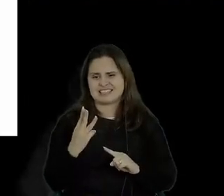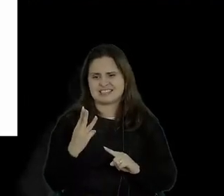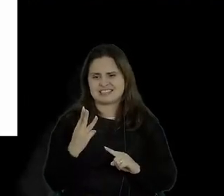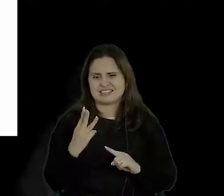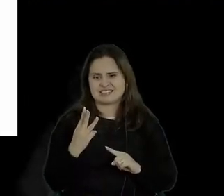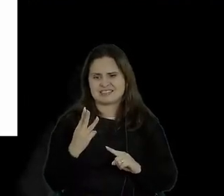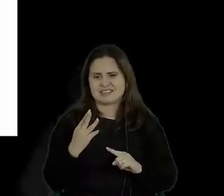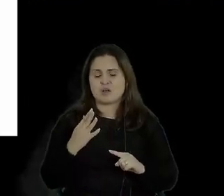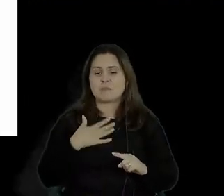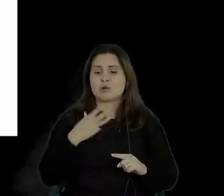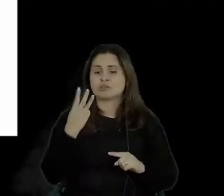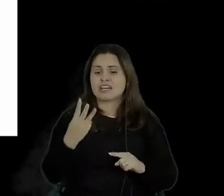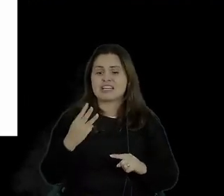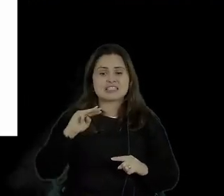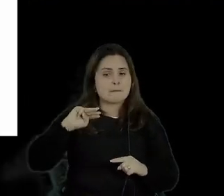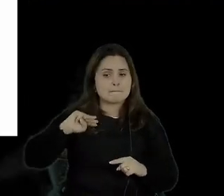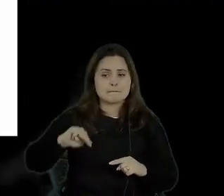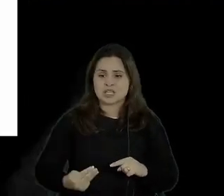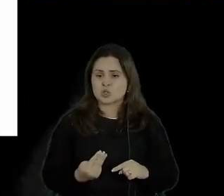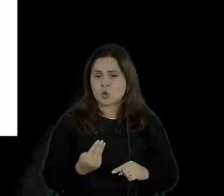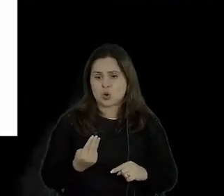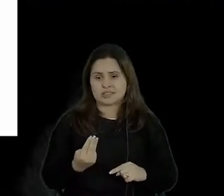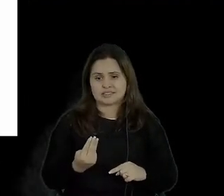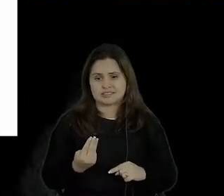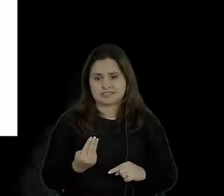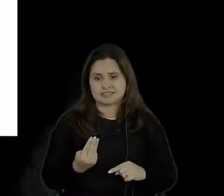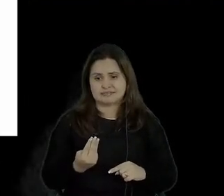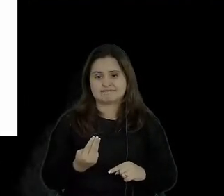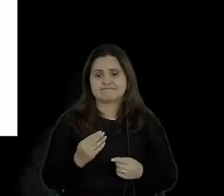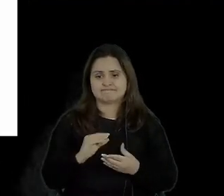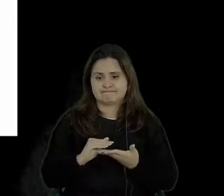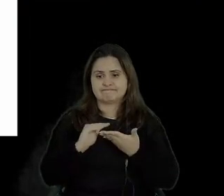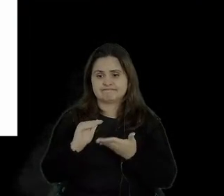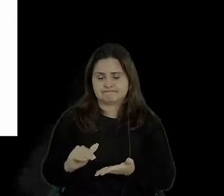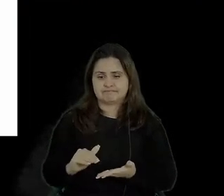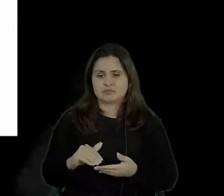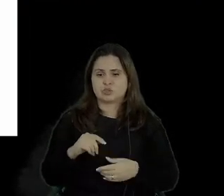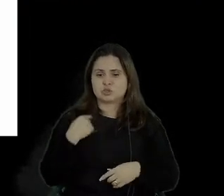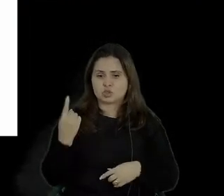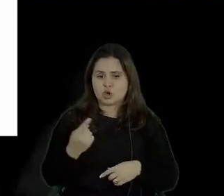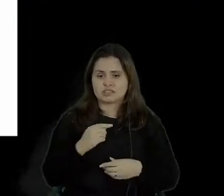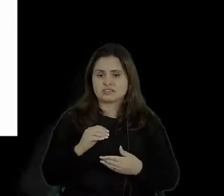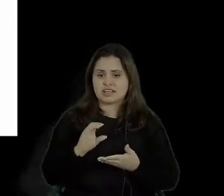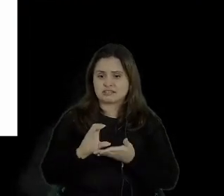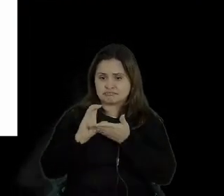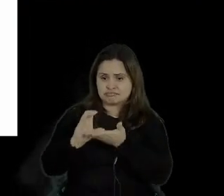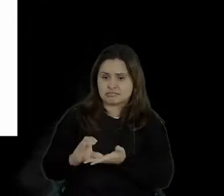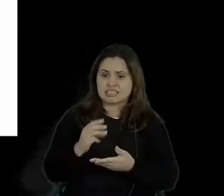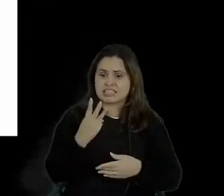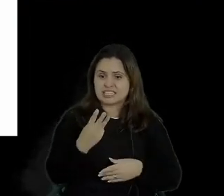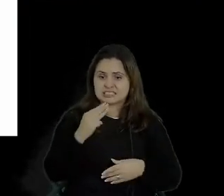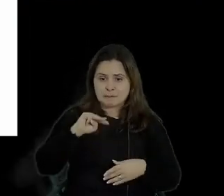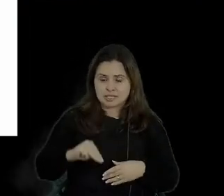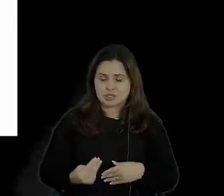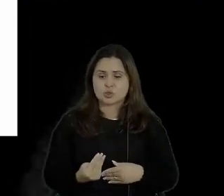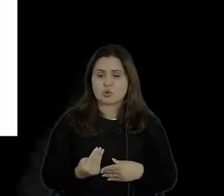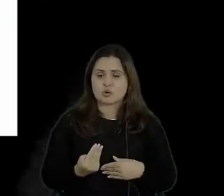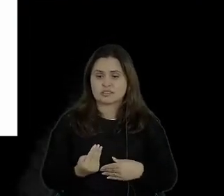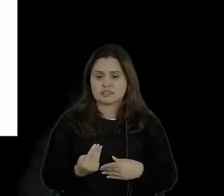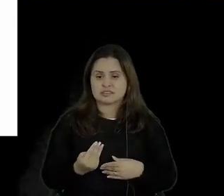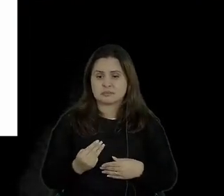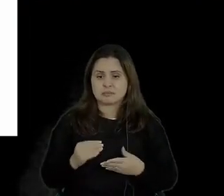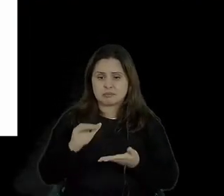reais de gasto. Gente, nós temos um valor limitado. A gente vai gastar 3 milhões, o SUS vai gastar 3 milhões para tratar uma